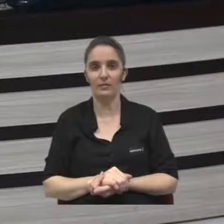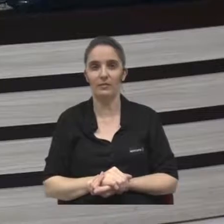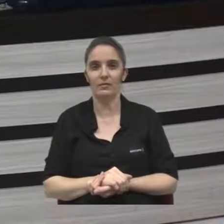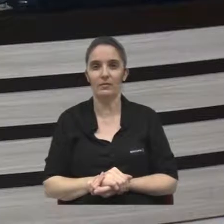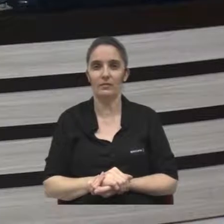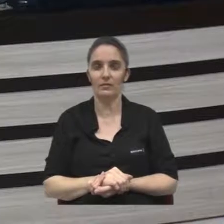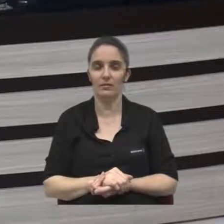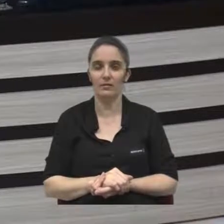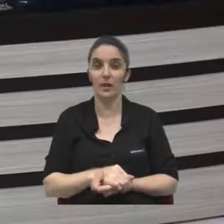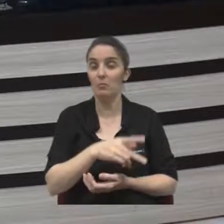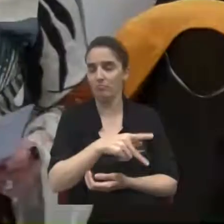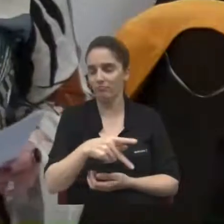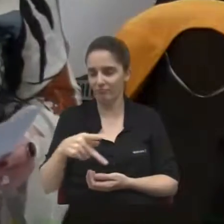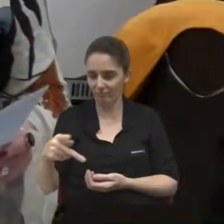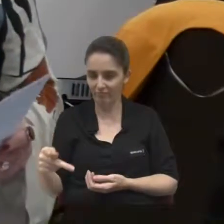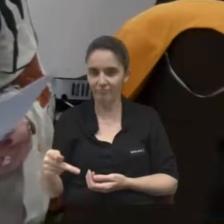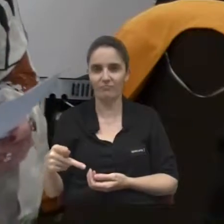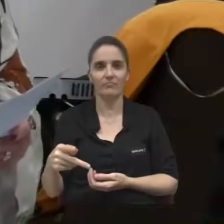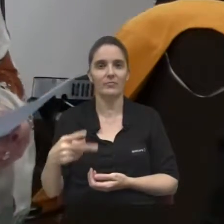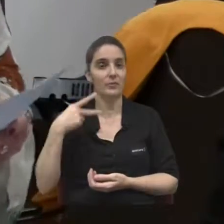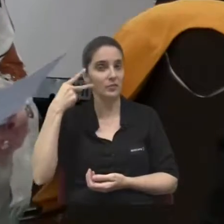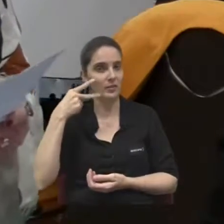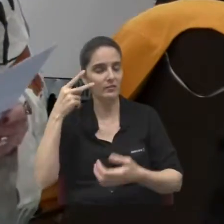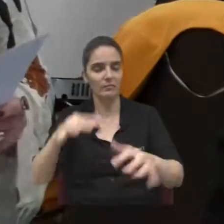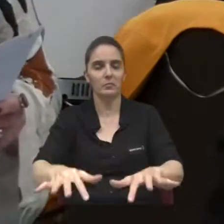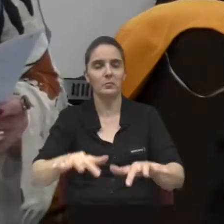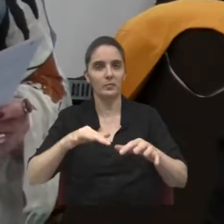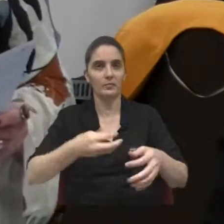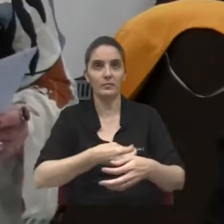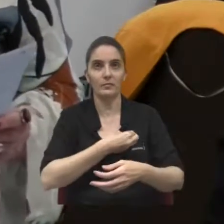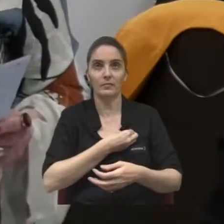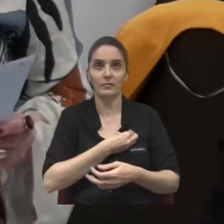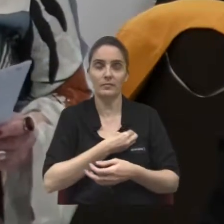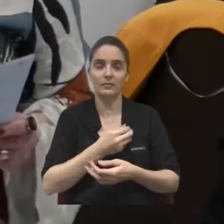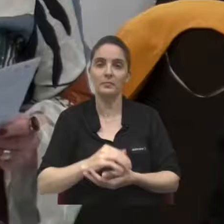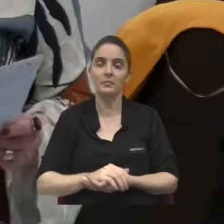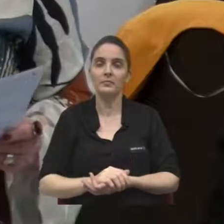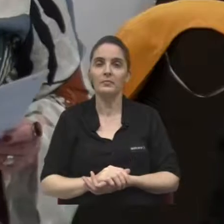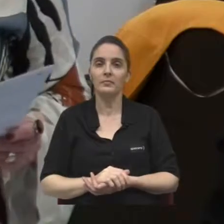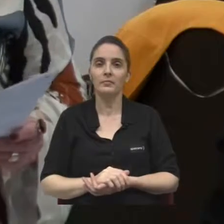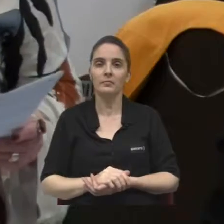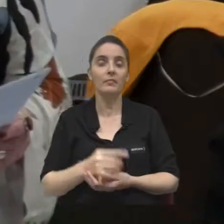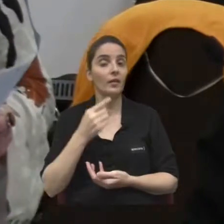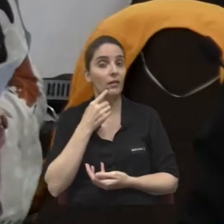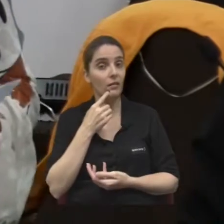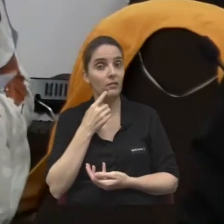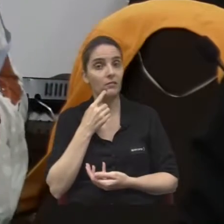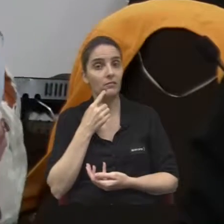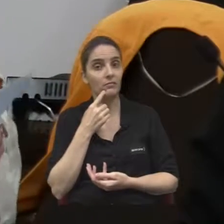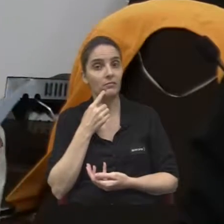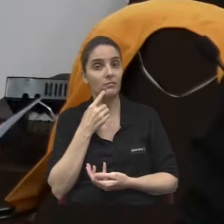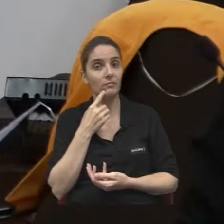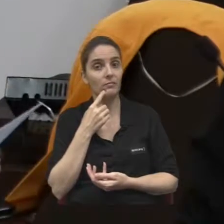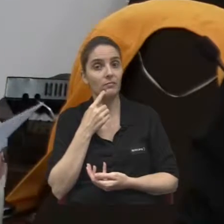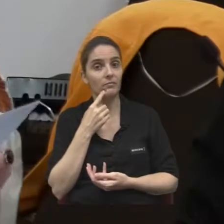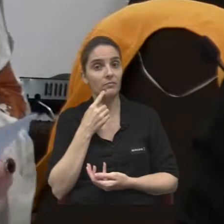Senhor presidente, nobres pares, plateia presente. Vereador Cleito, assino